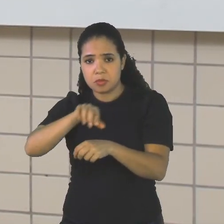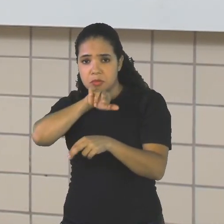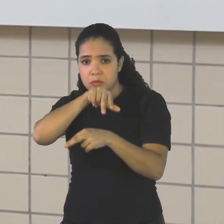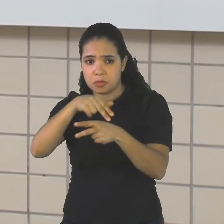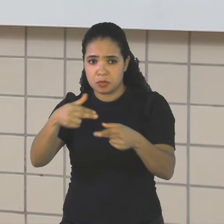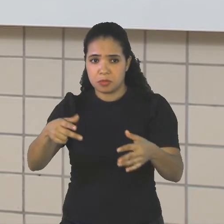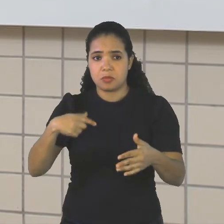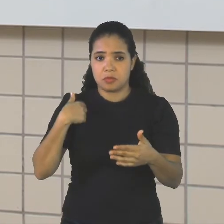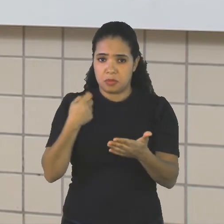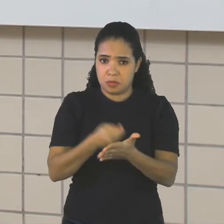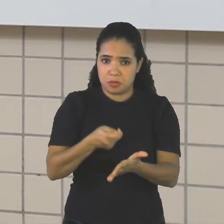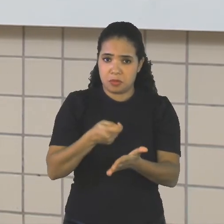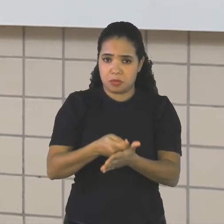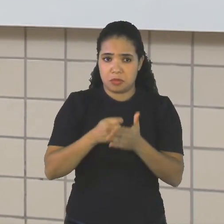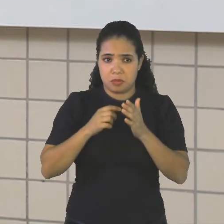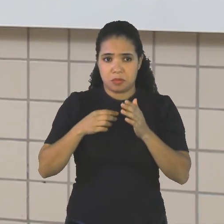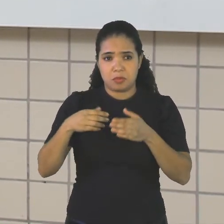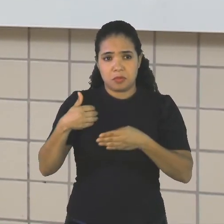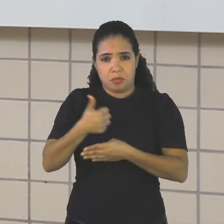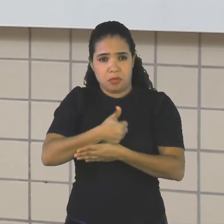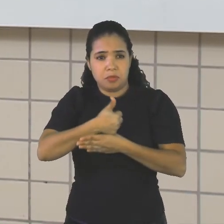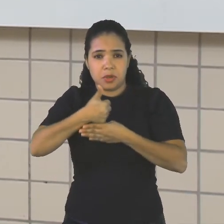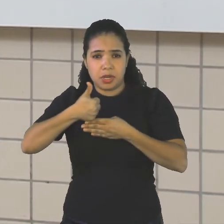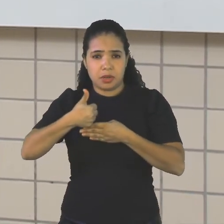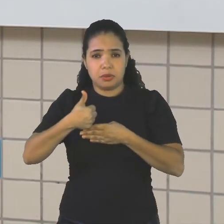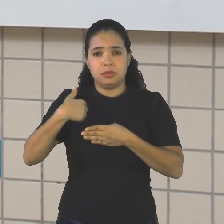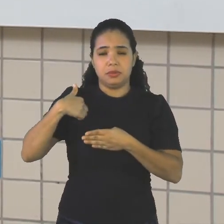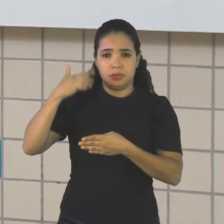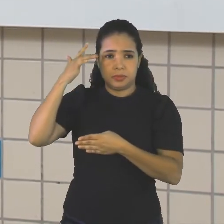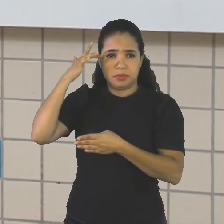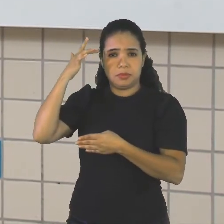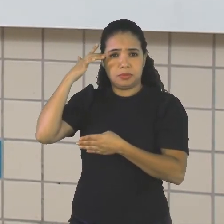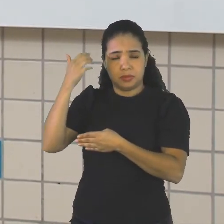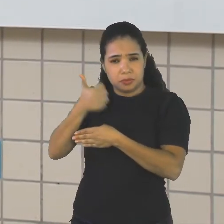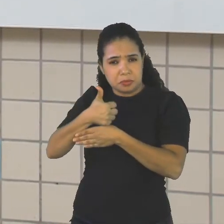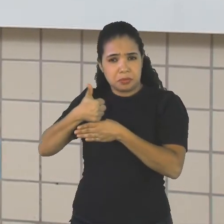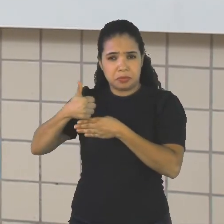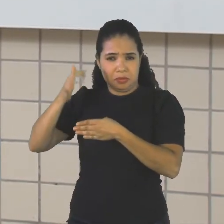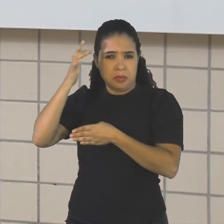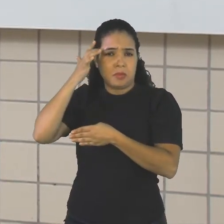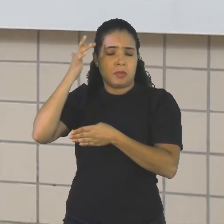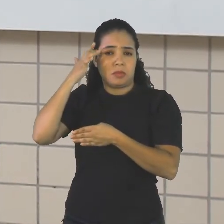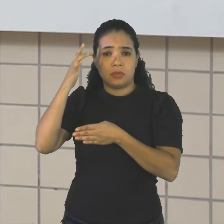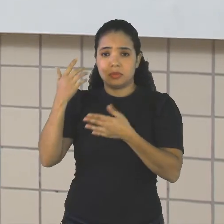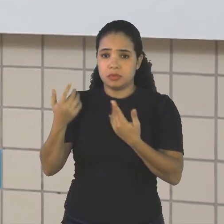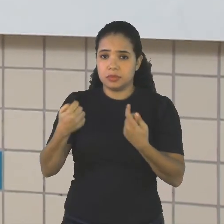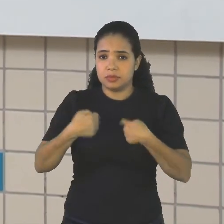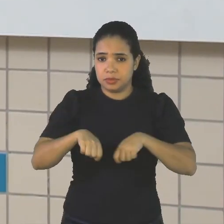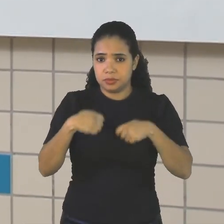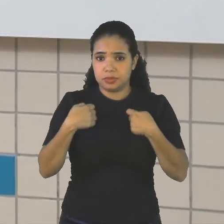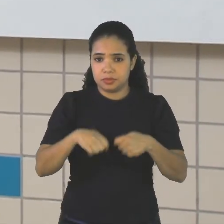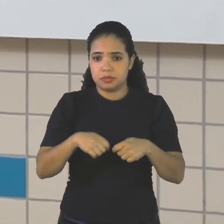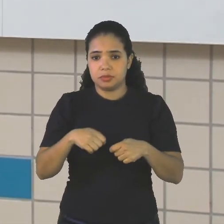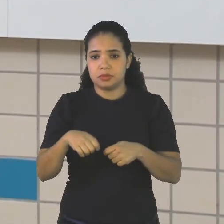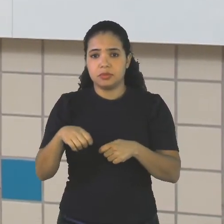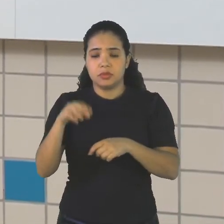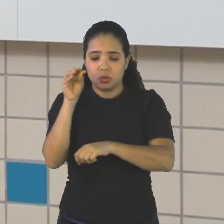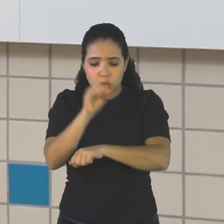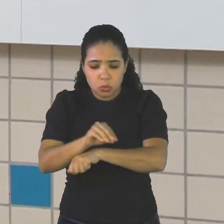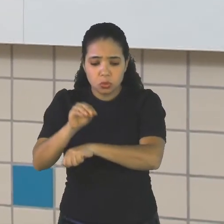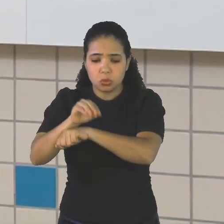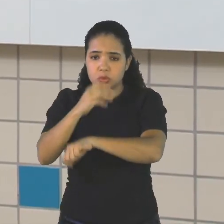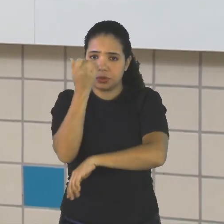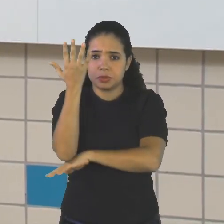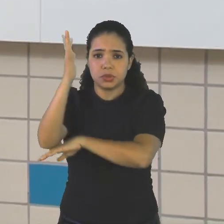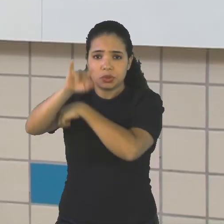que proteger as outras espécies, né? Eu tenho que proteger os animais, eu tenho que proteger as plantas, então eu